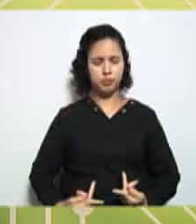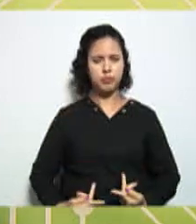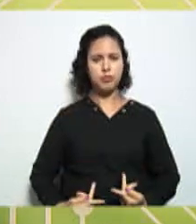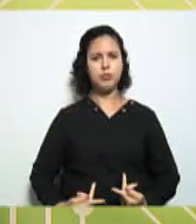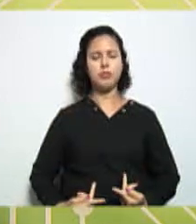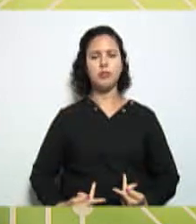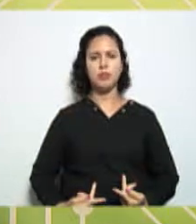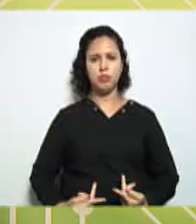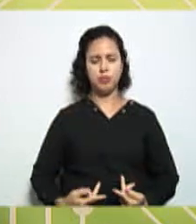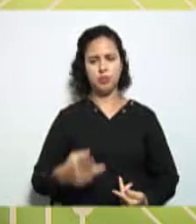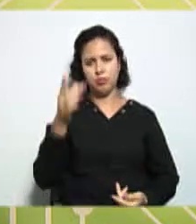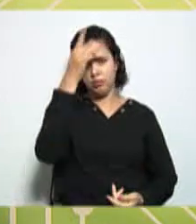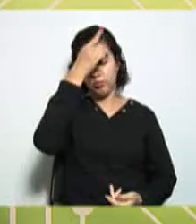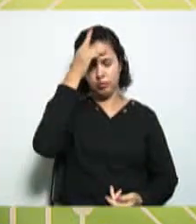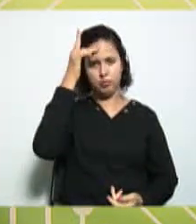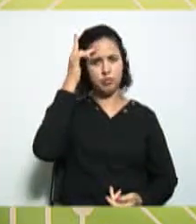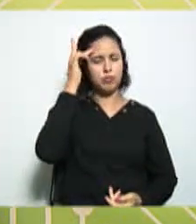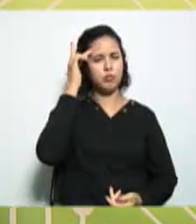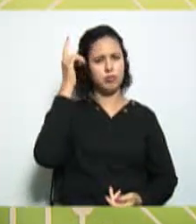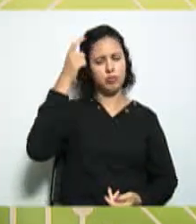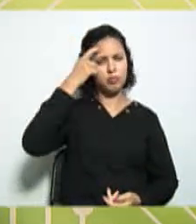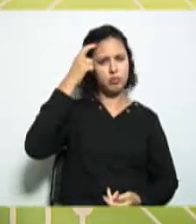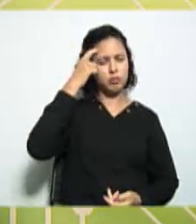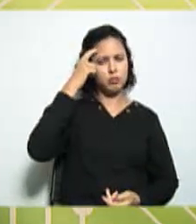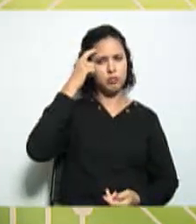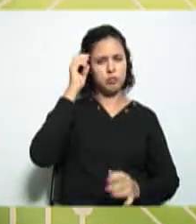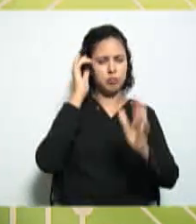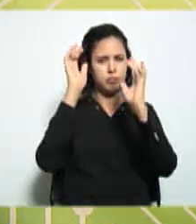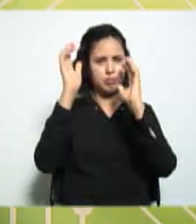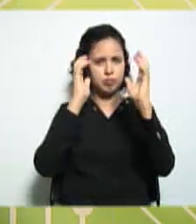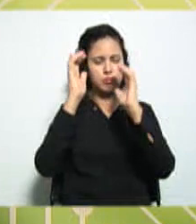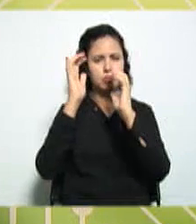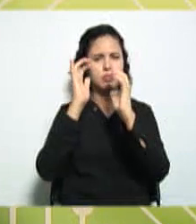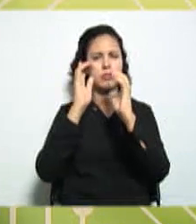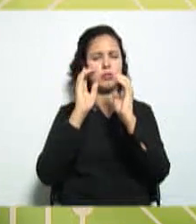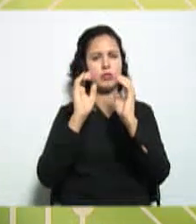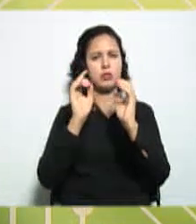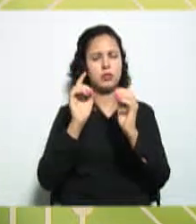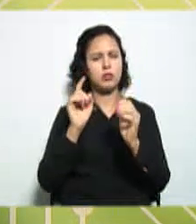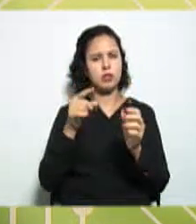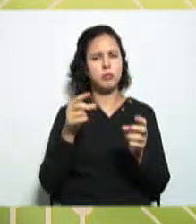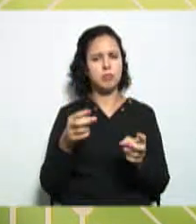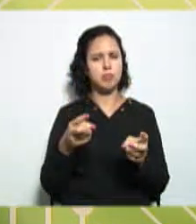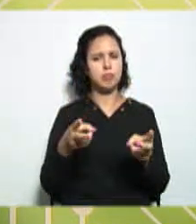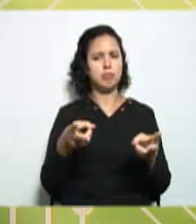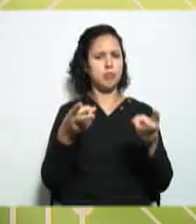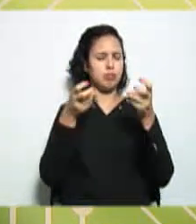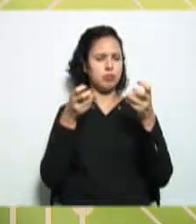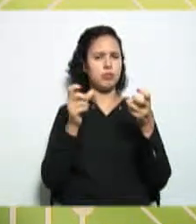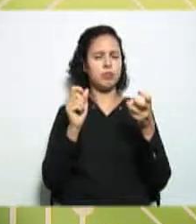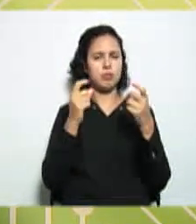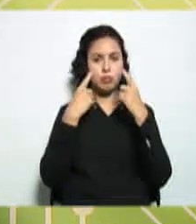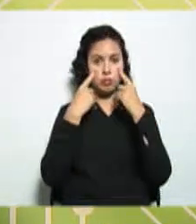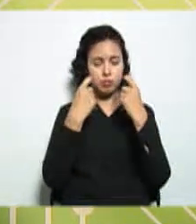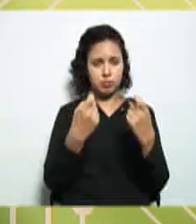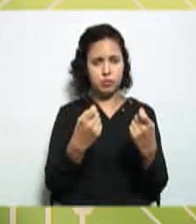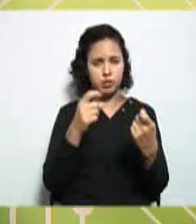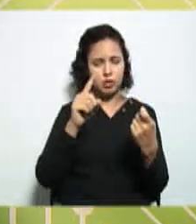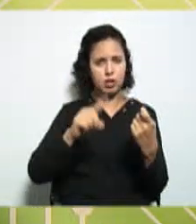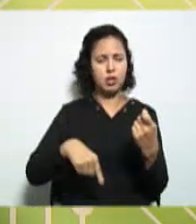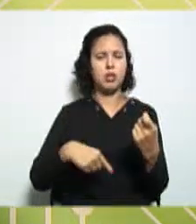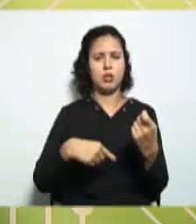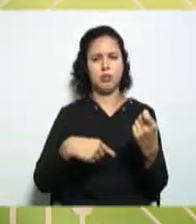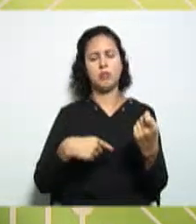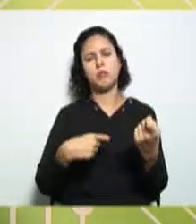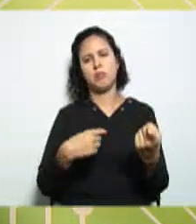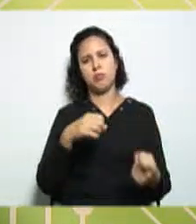Homo sapiens, né, homens pensantes, uma das primeiras coisas que chama a nossa atenção é justamente os sentidos.